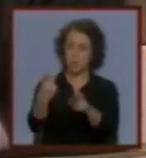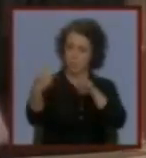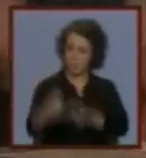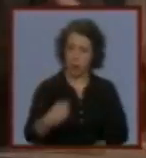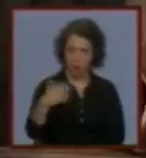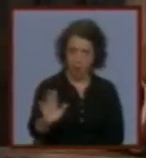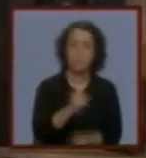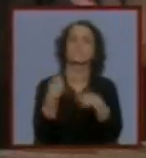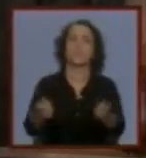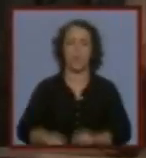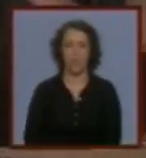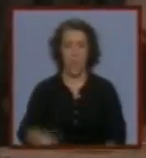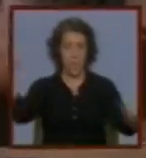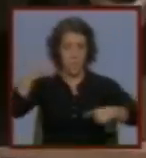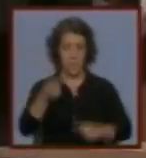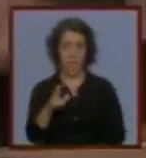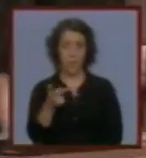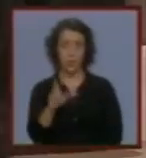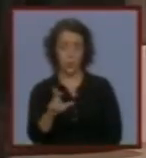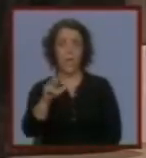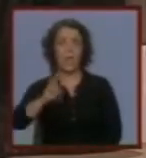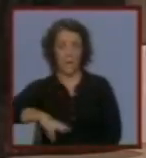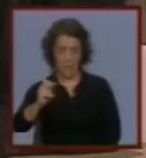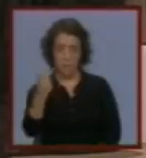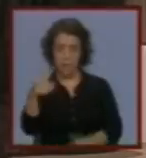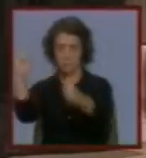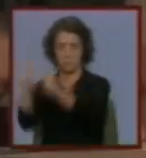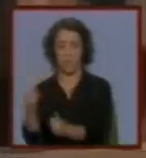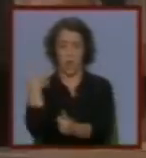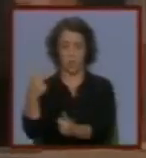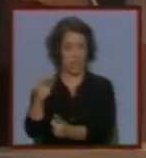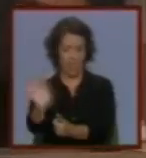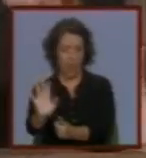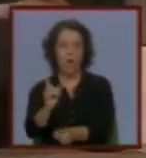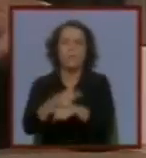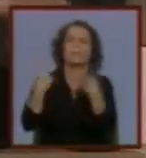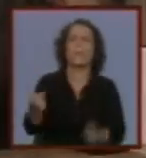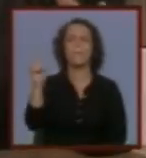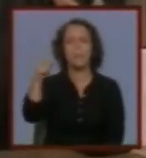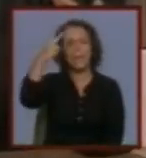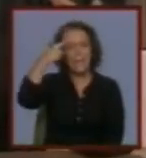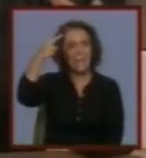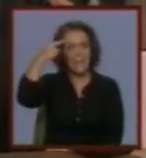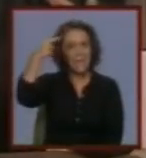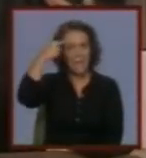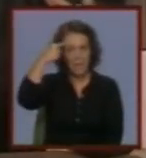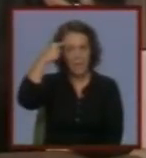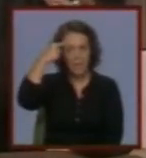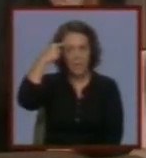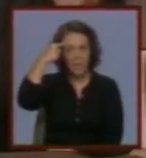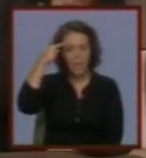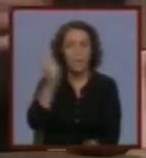debater comigo o doutor por língua tem razão porque é que ele não abre bater também com o doutor Costa Neves Porque é que o doutor Costa Neves a pensar